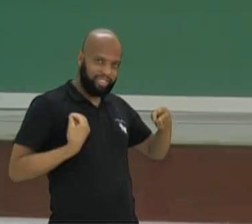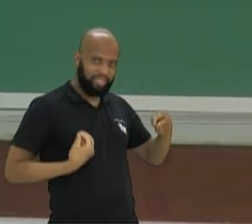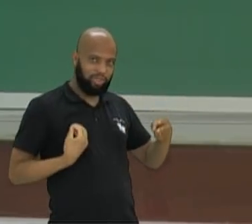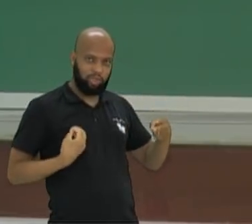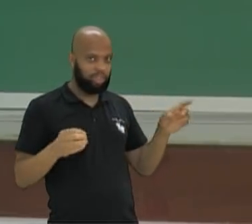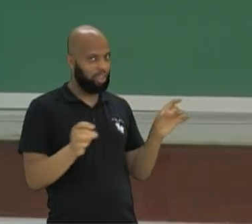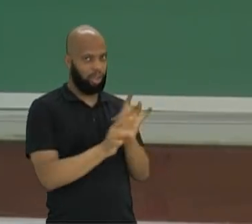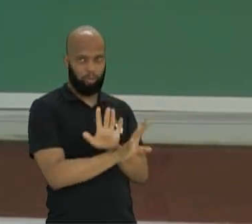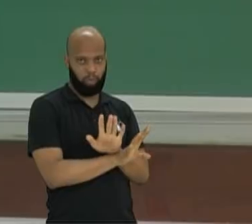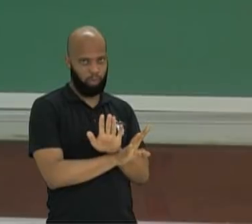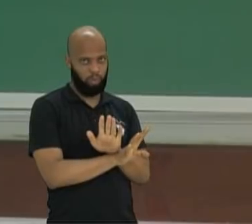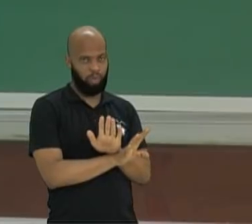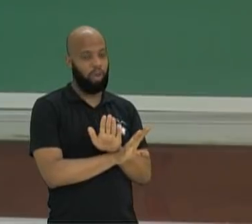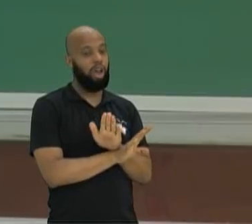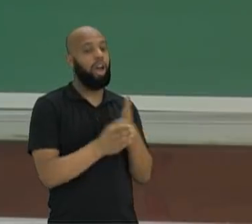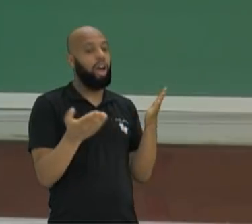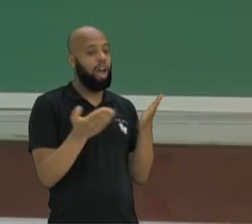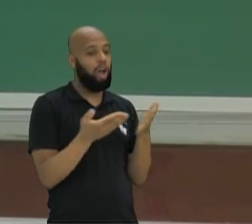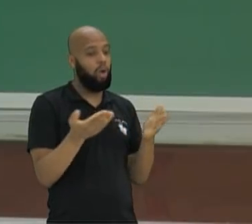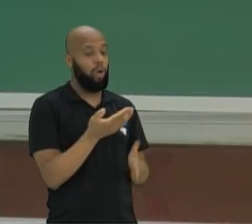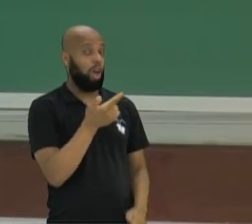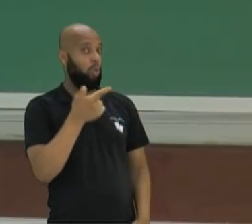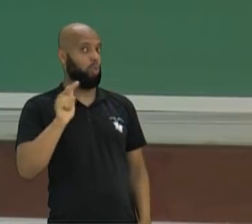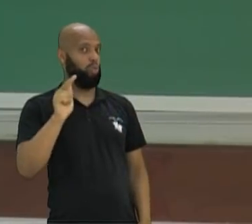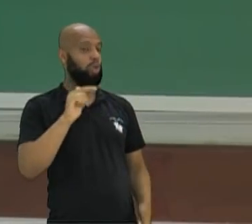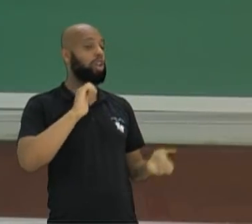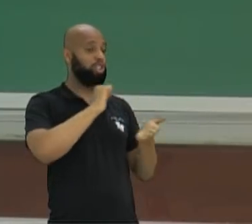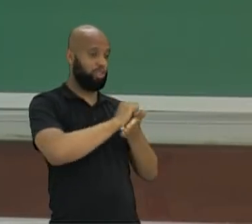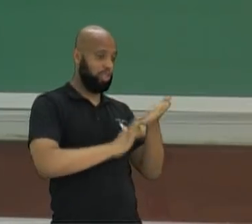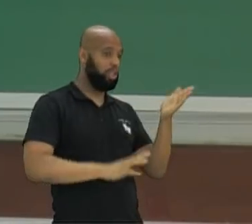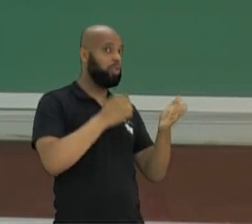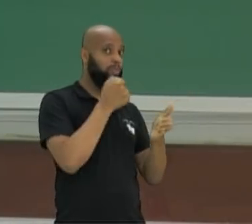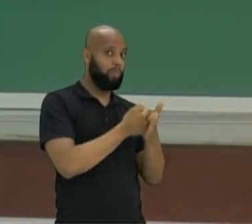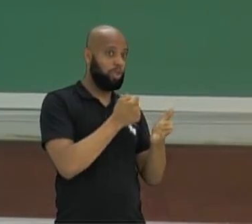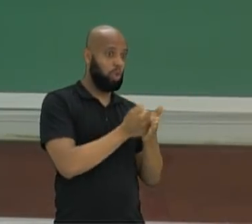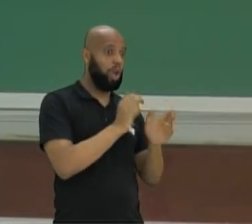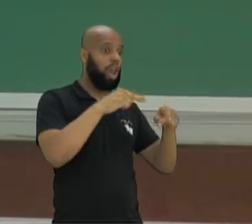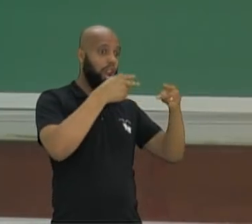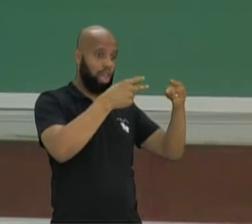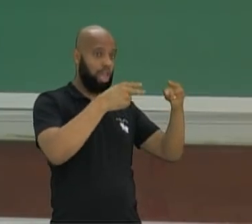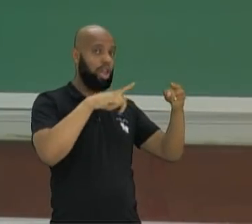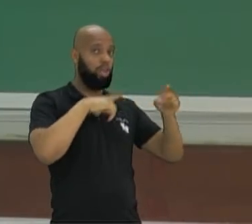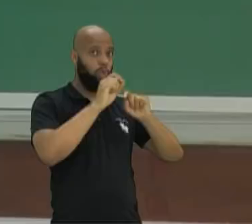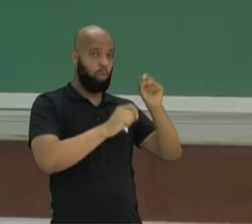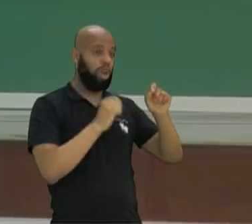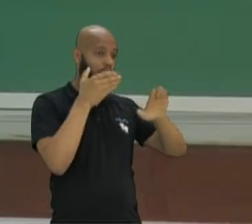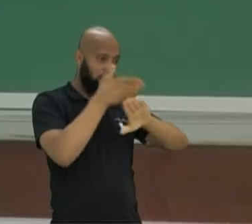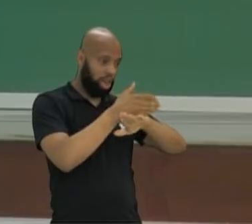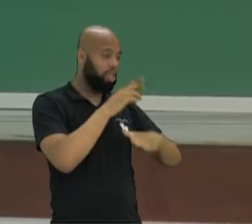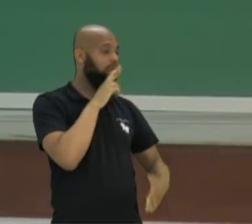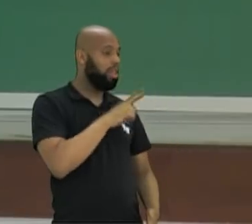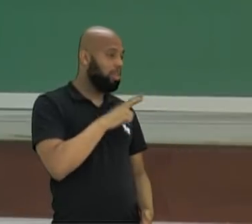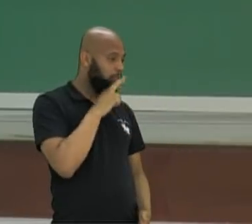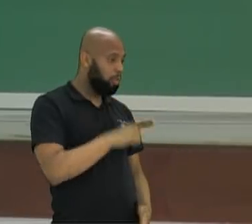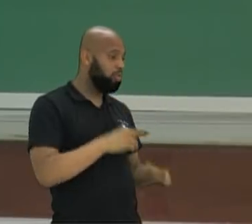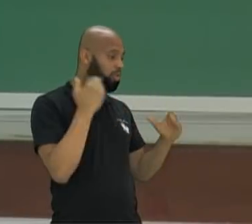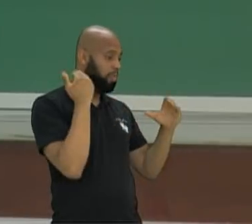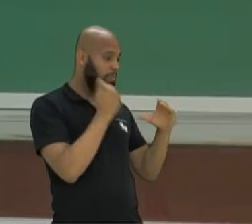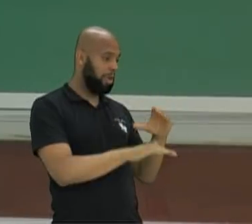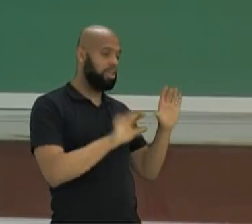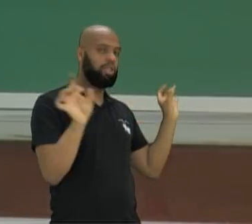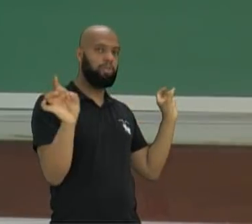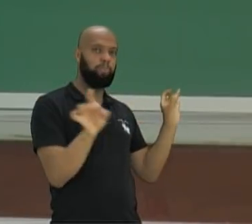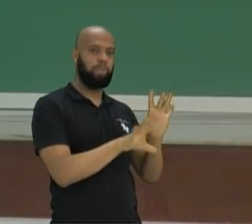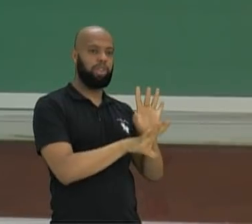bem, não há mais, né? Agora o que nós temos são as atividades obrigatórias e elas que vão automaticamente lhe dar presença. Por isso é muito importante,